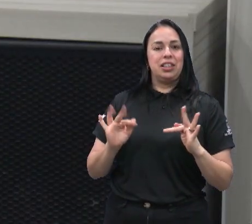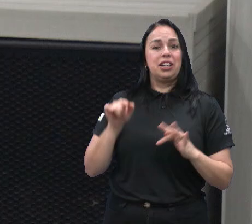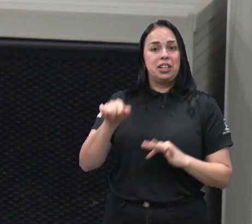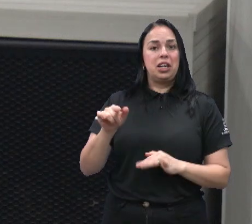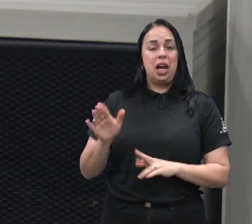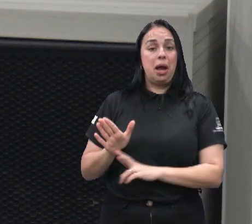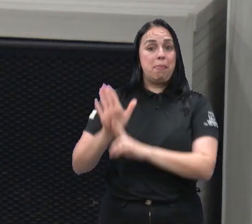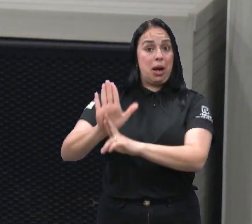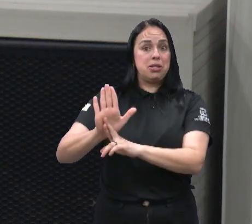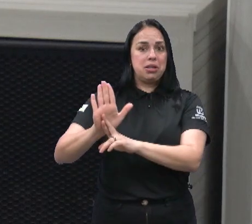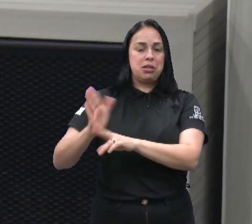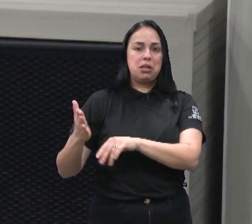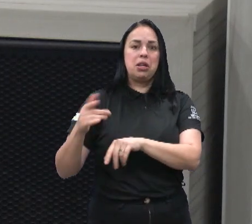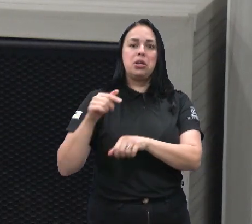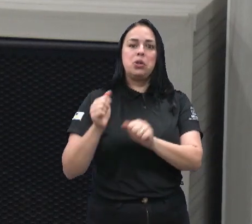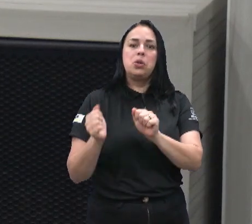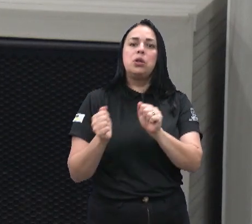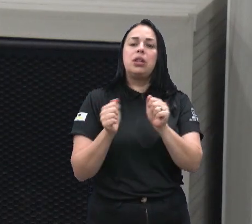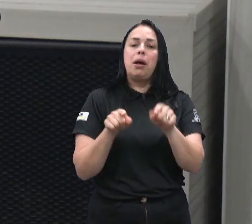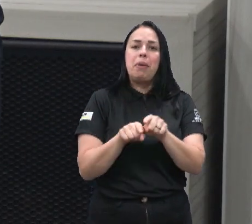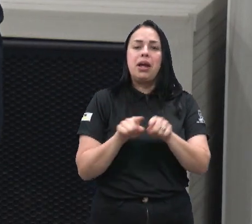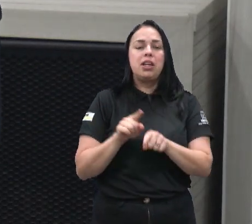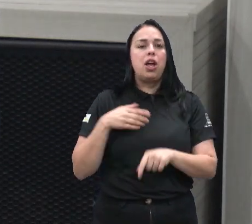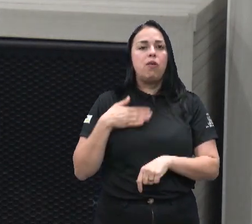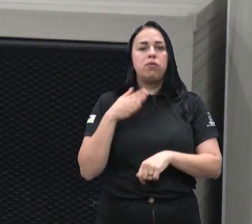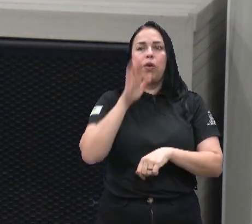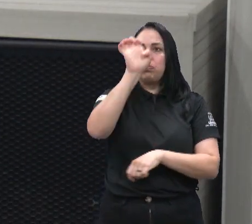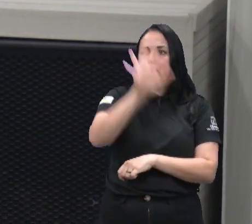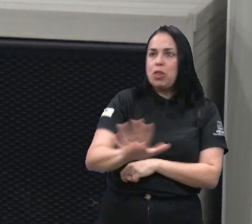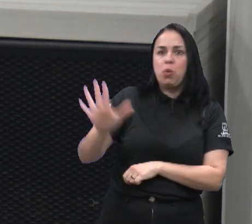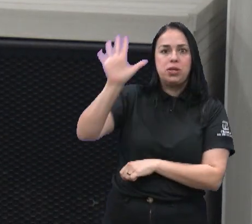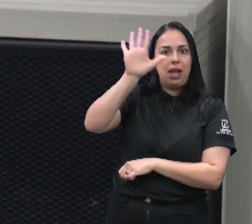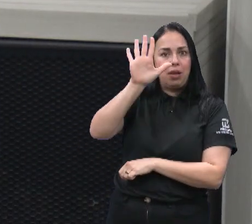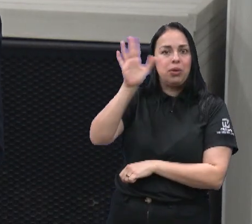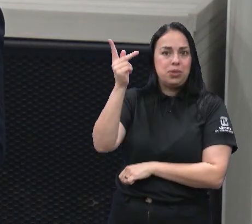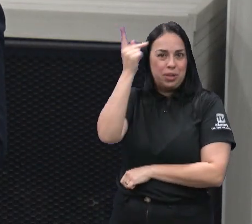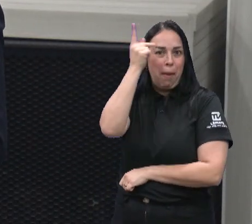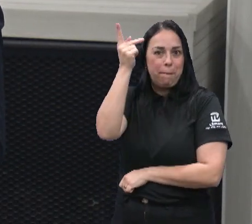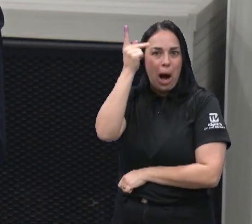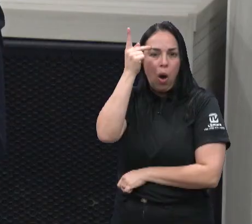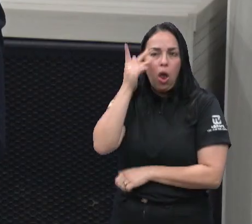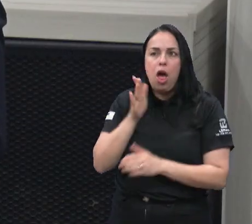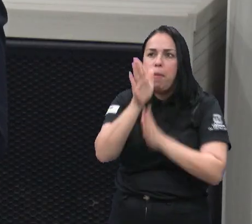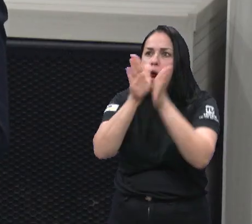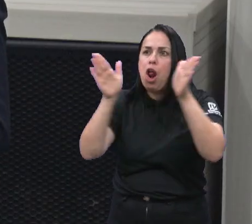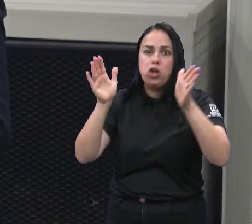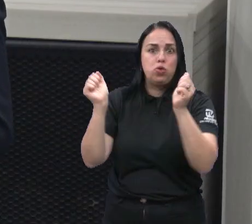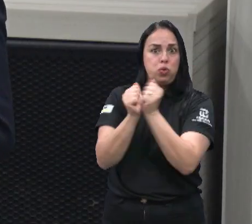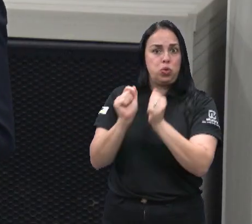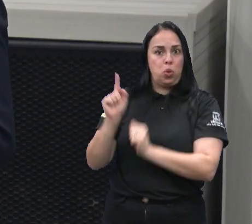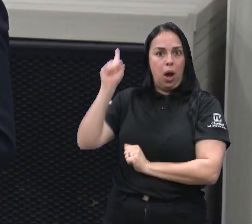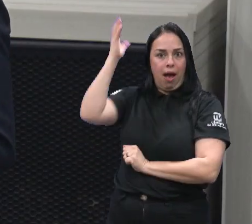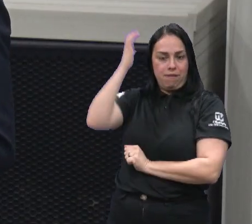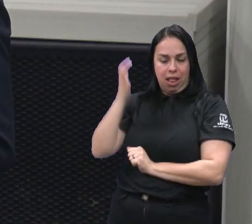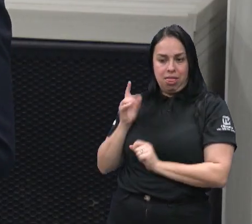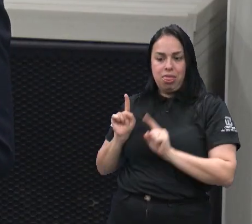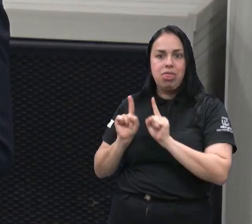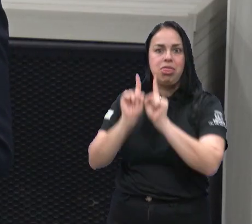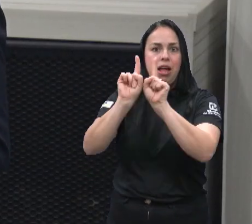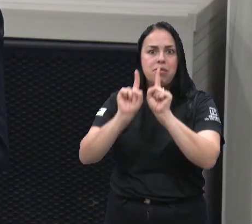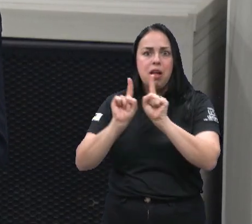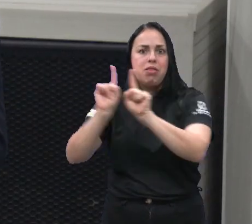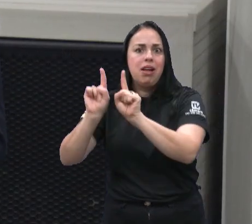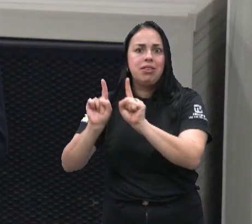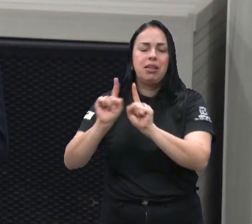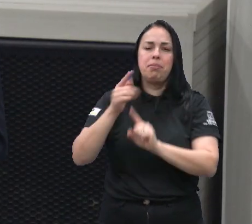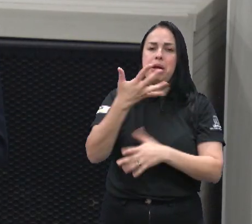Paulo, ao lado da deputada Letícia Aguiar, que é a madrinha das guardas no estado de São Paulo, já atendeu mais de 100 cidades, mais de 10